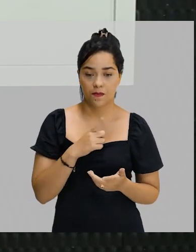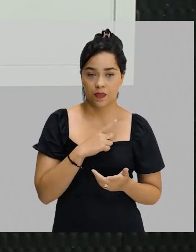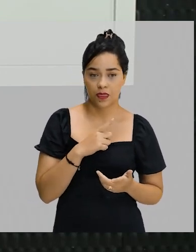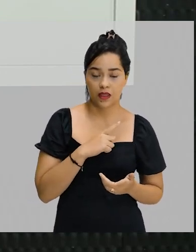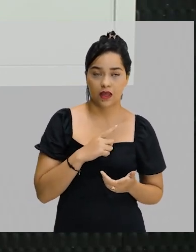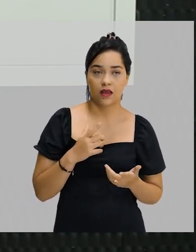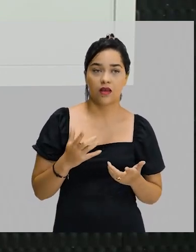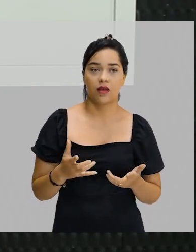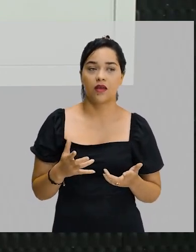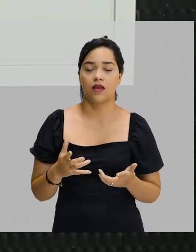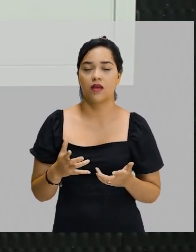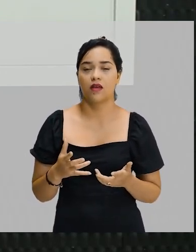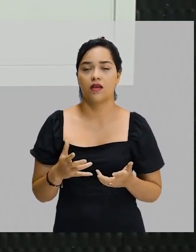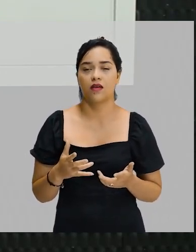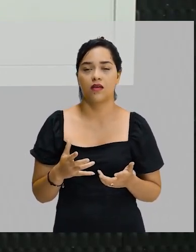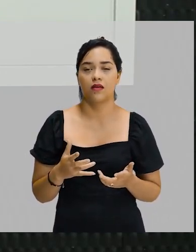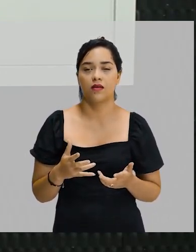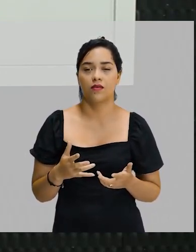vai,